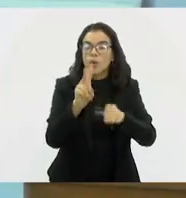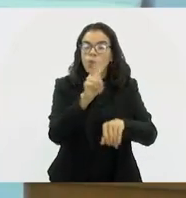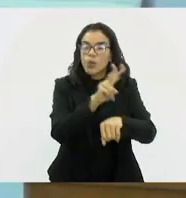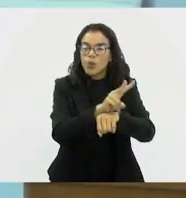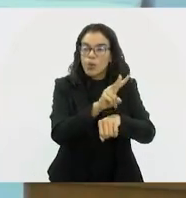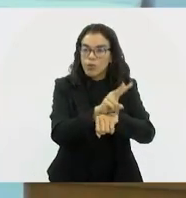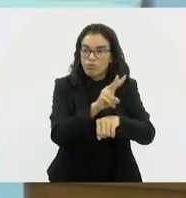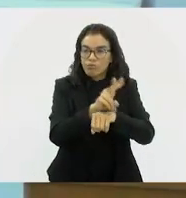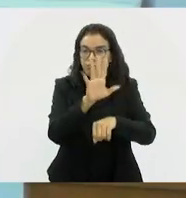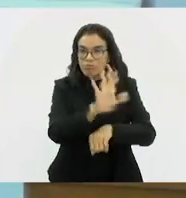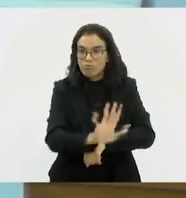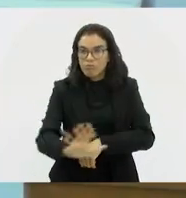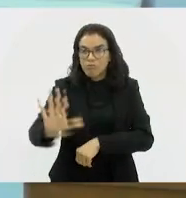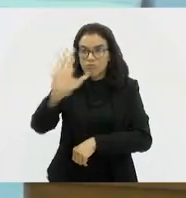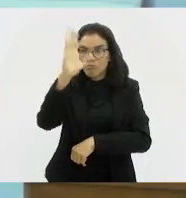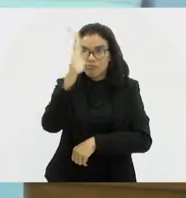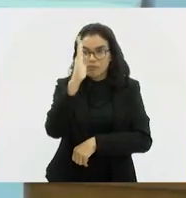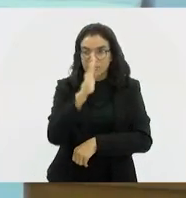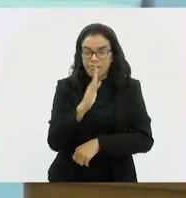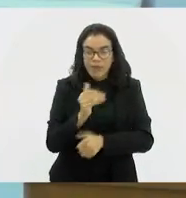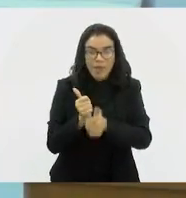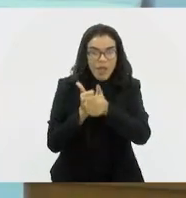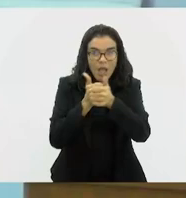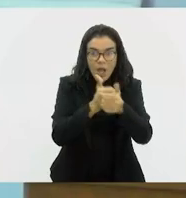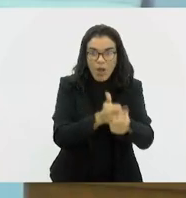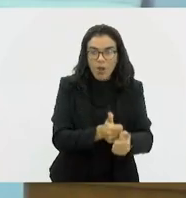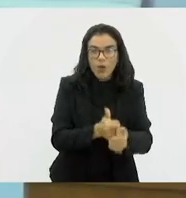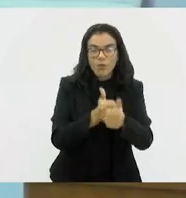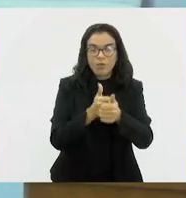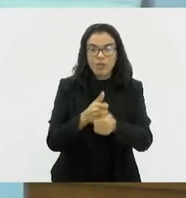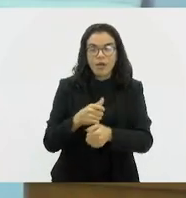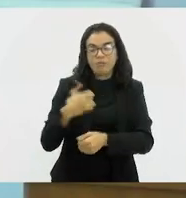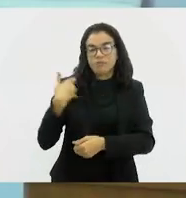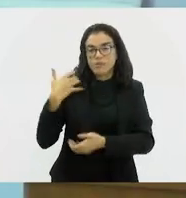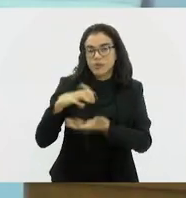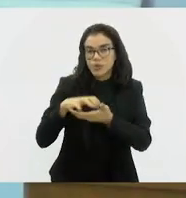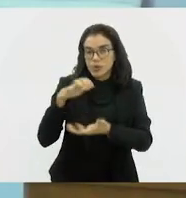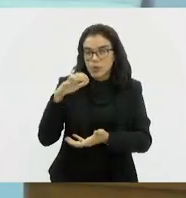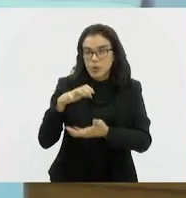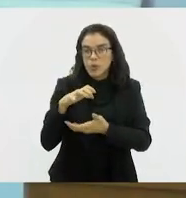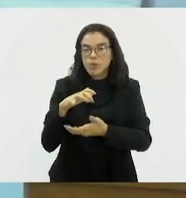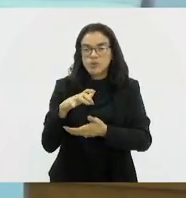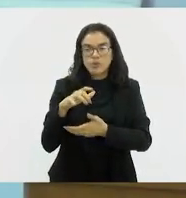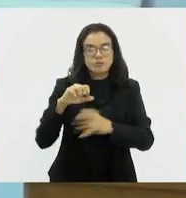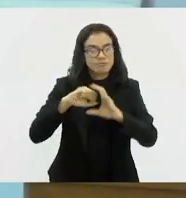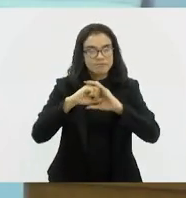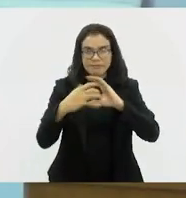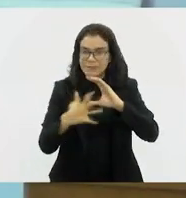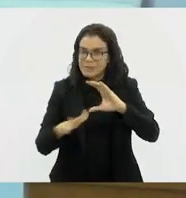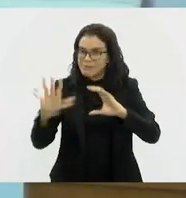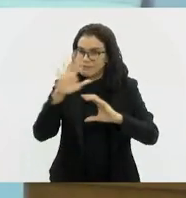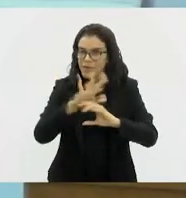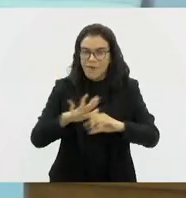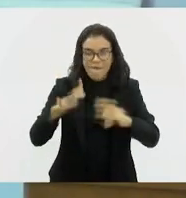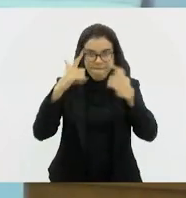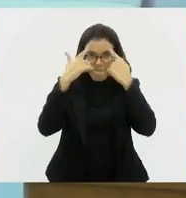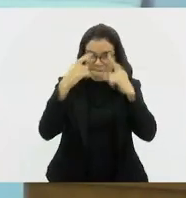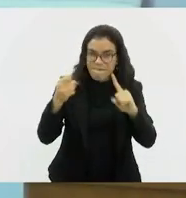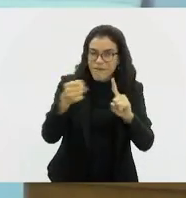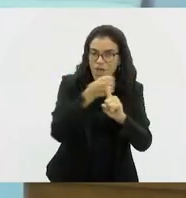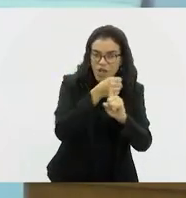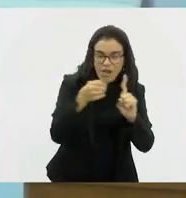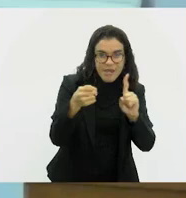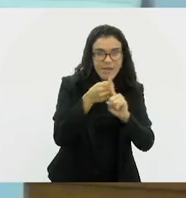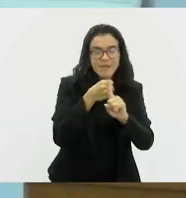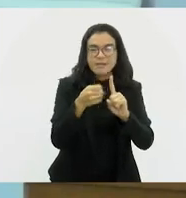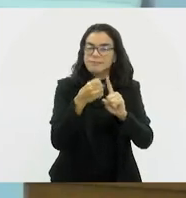todo o Brasil, para poder acompanhar todos os idosos de perto, seja em todos os aspectos. Violência, bem-estar, tudo. Tem que